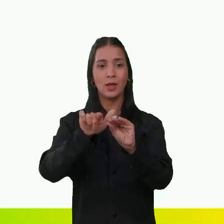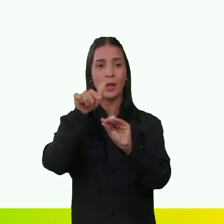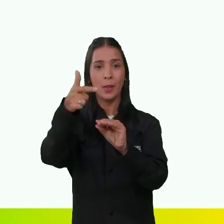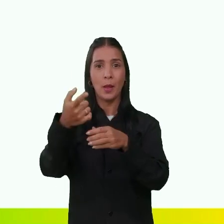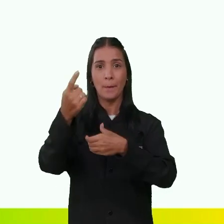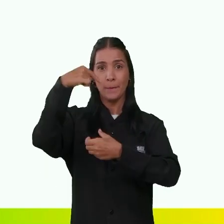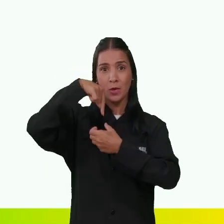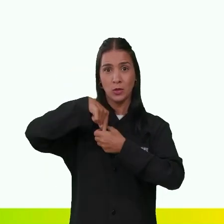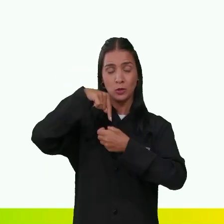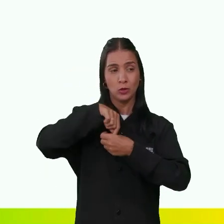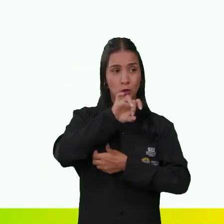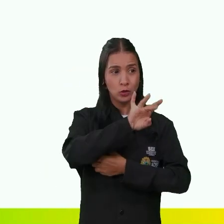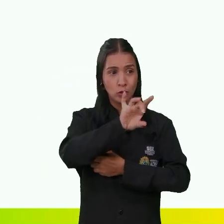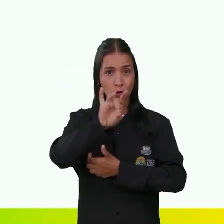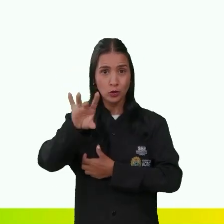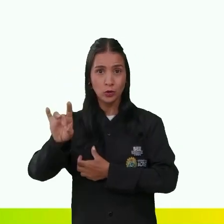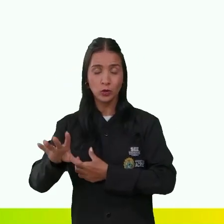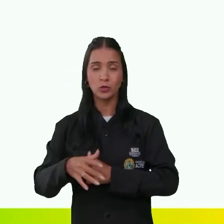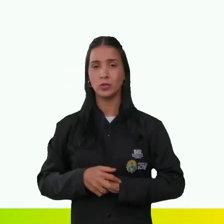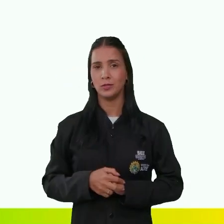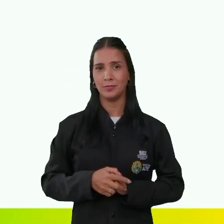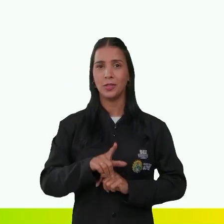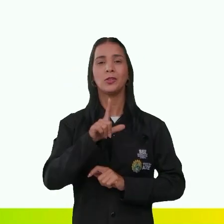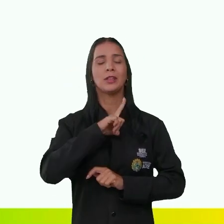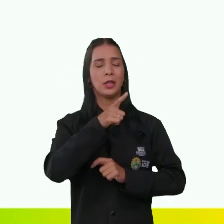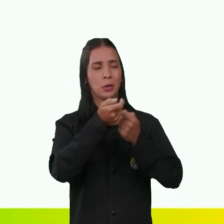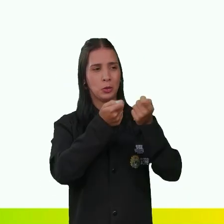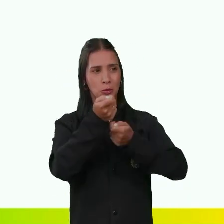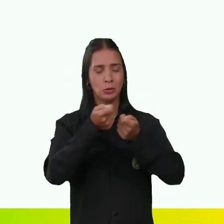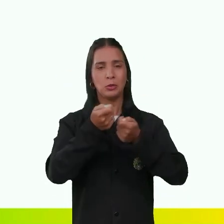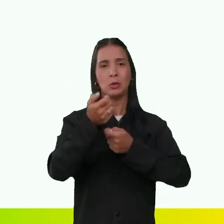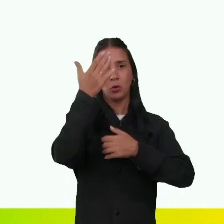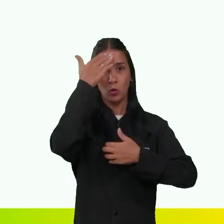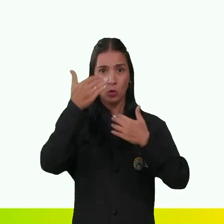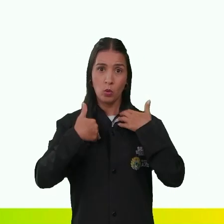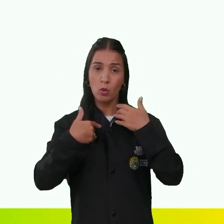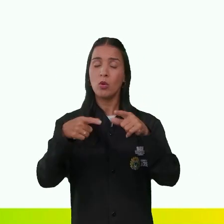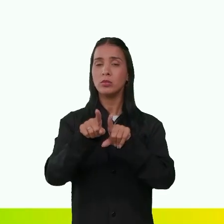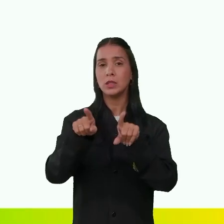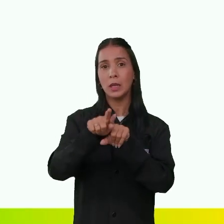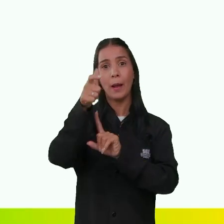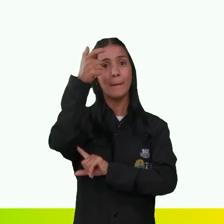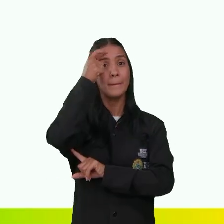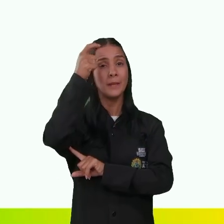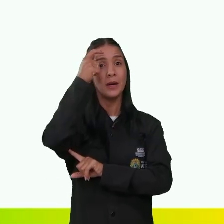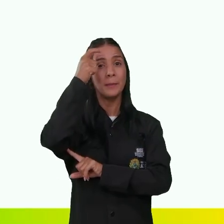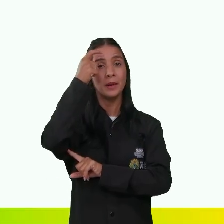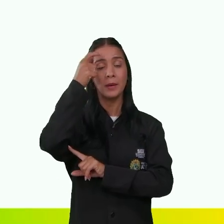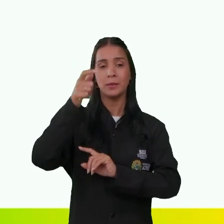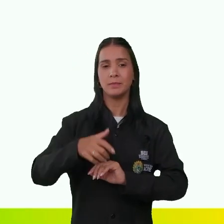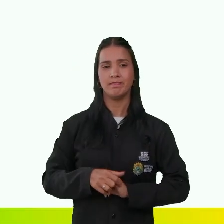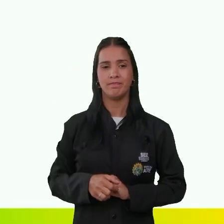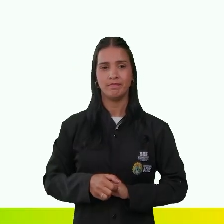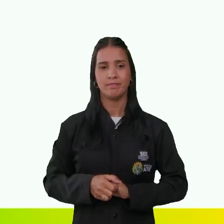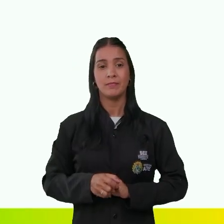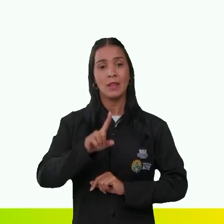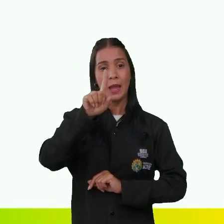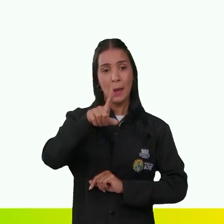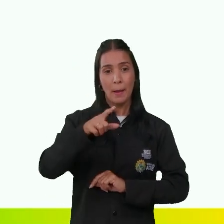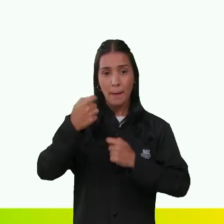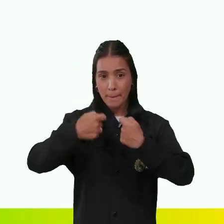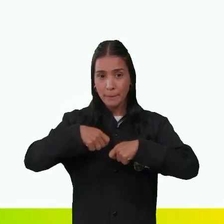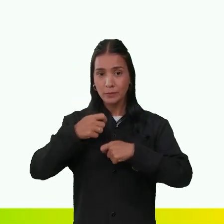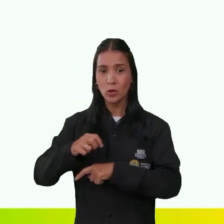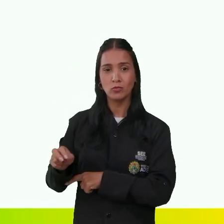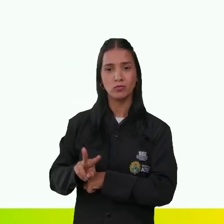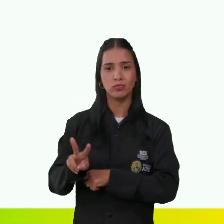Então não se trata de controlar só o corpo, mas também a mente. É necessário valorizar e ampliar os